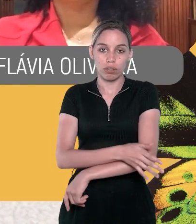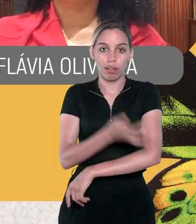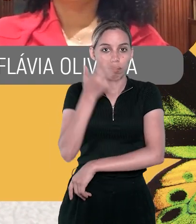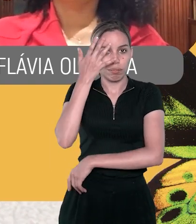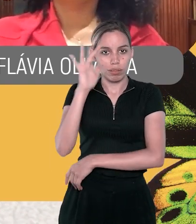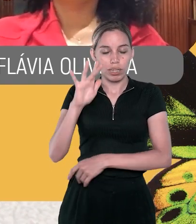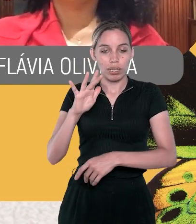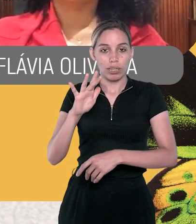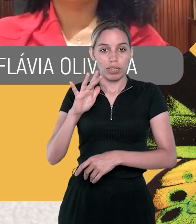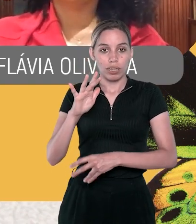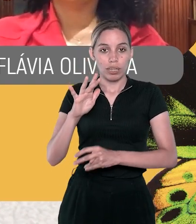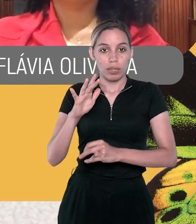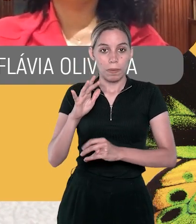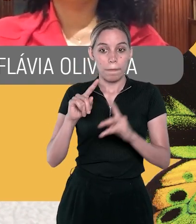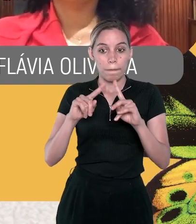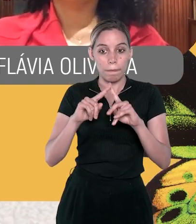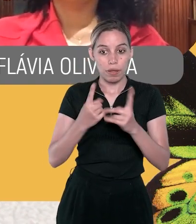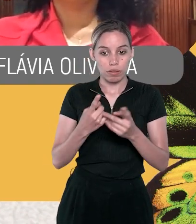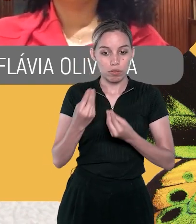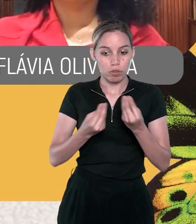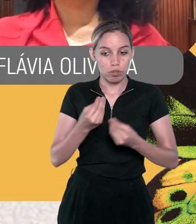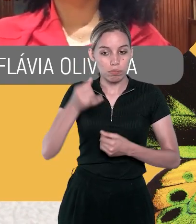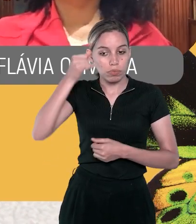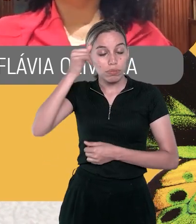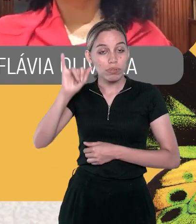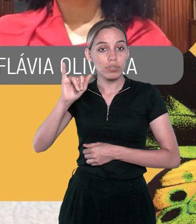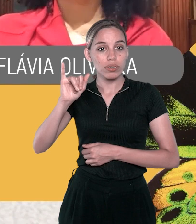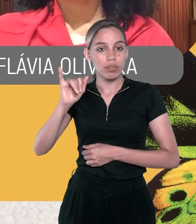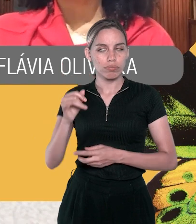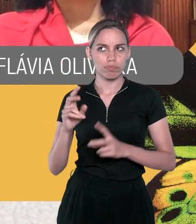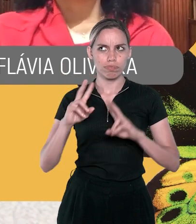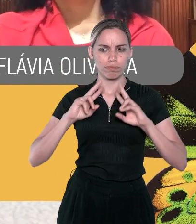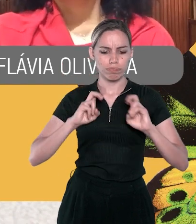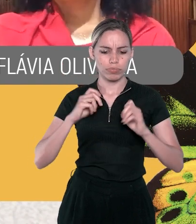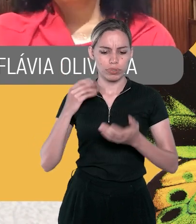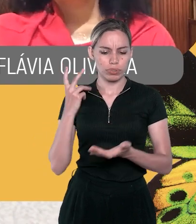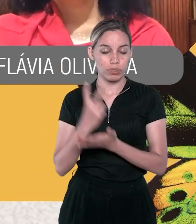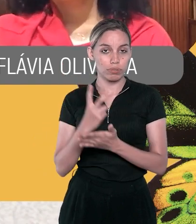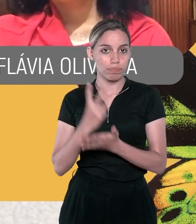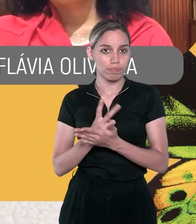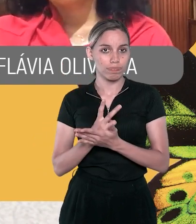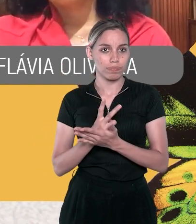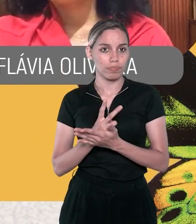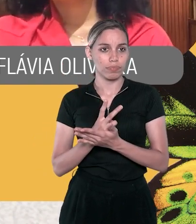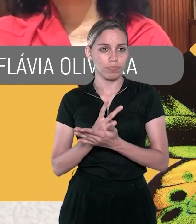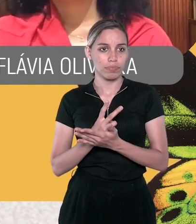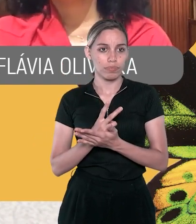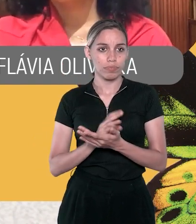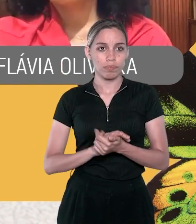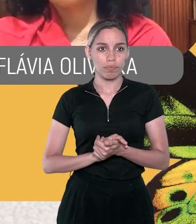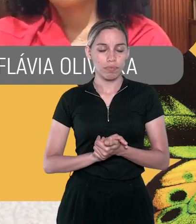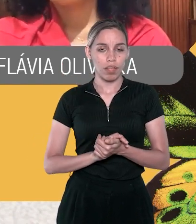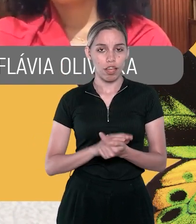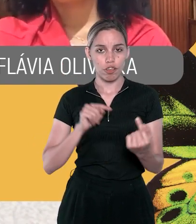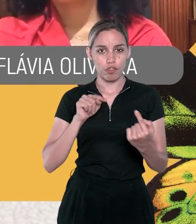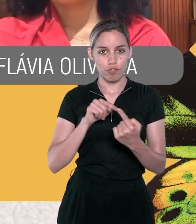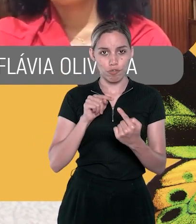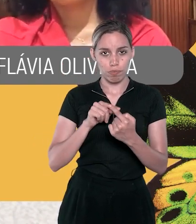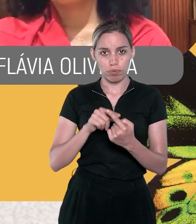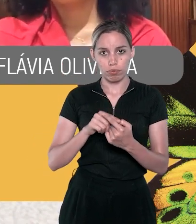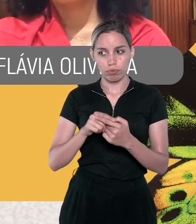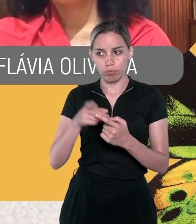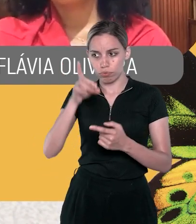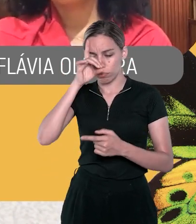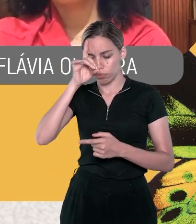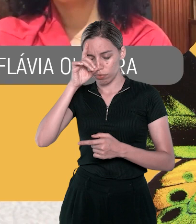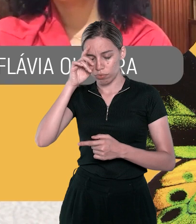vigilância, autovigilância, né? Eu costumo dizer que isso é mais ou menos como você está nos alcoólatras anônimos, entendeu? Quer dizer, cada dia você